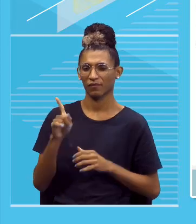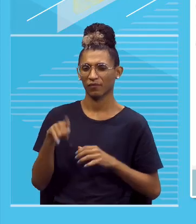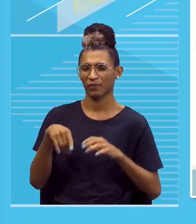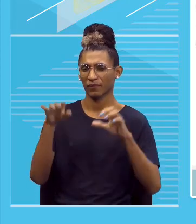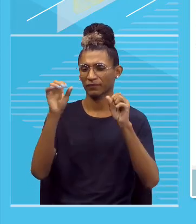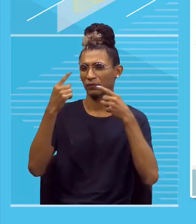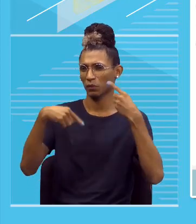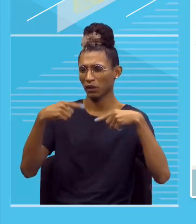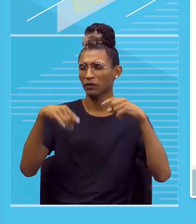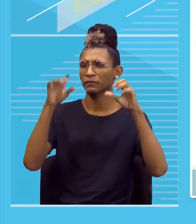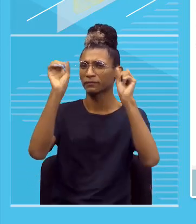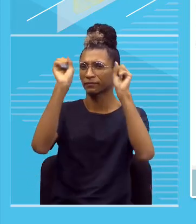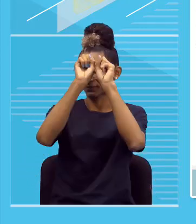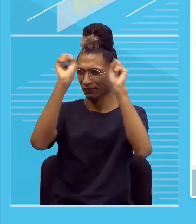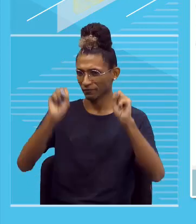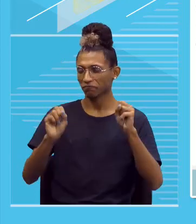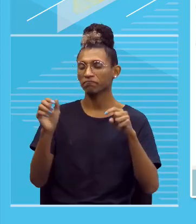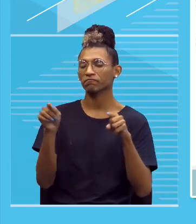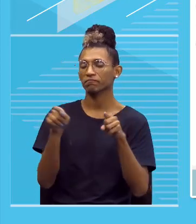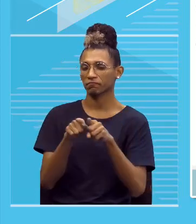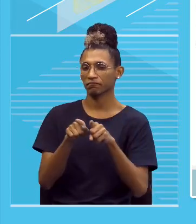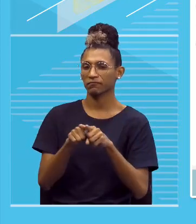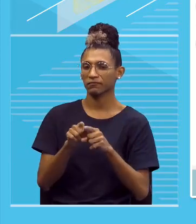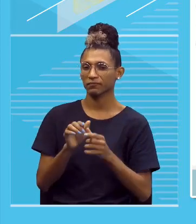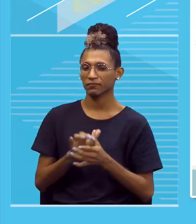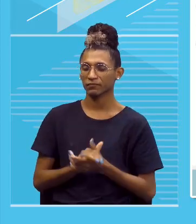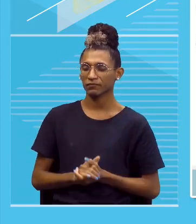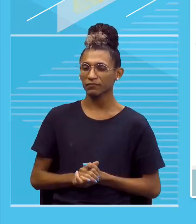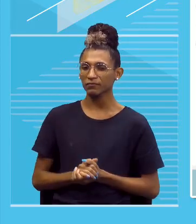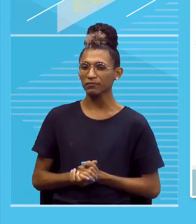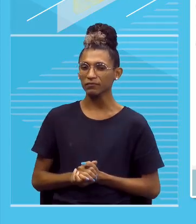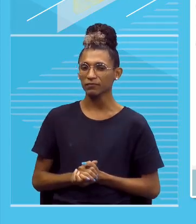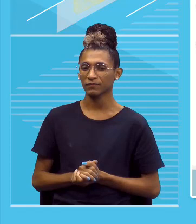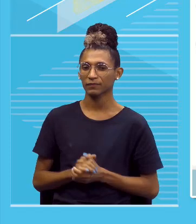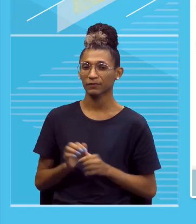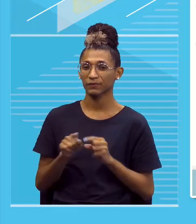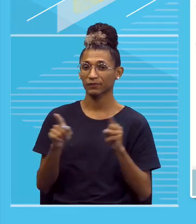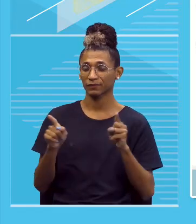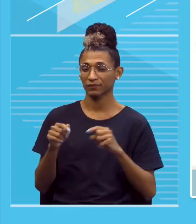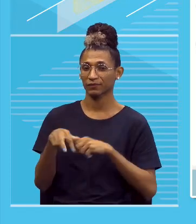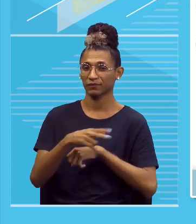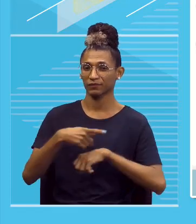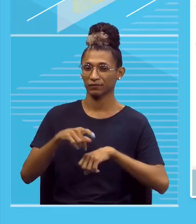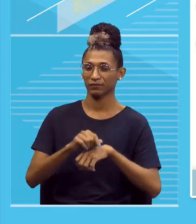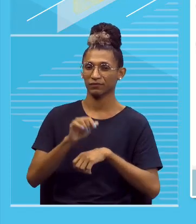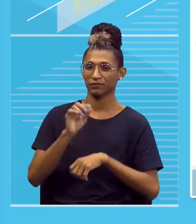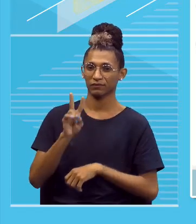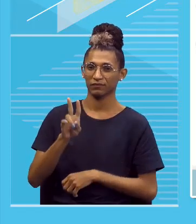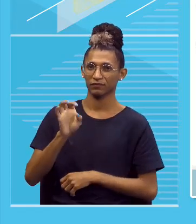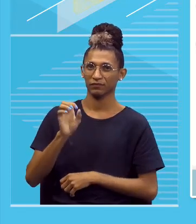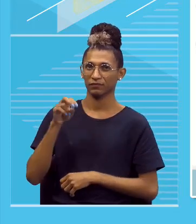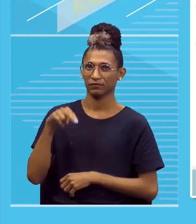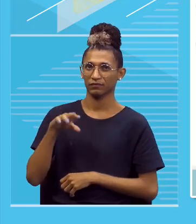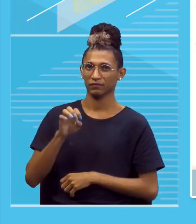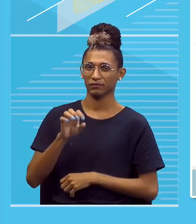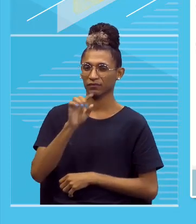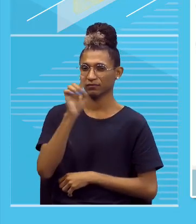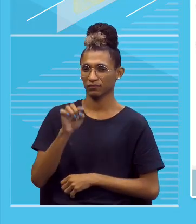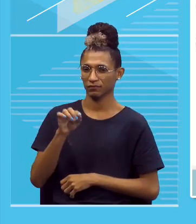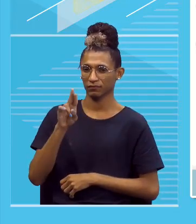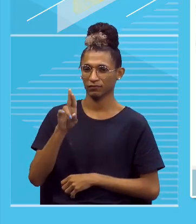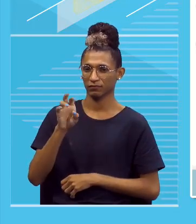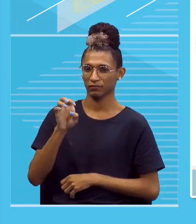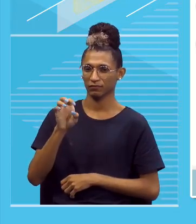sistema foi também mas a Venezuela meus amigos quando